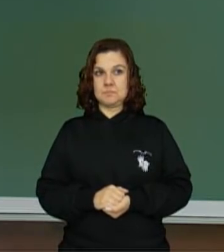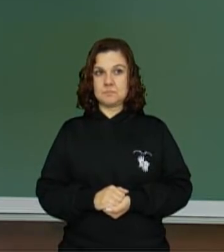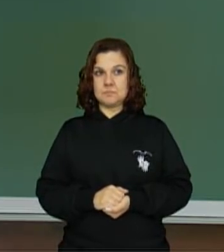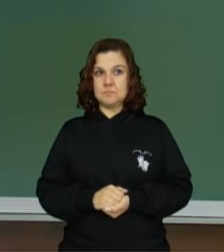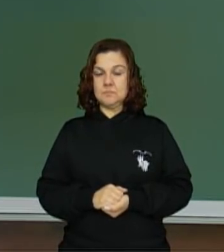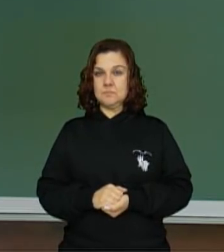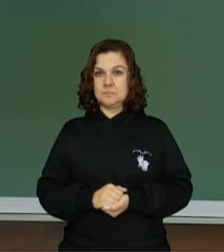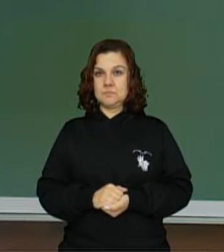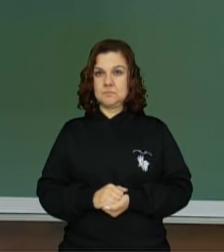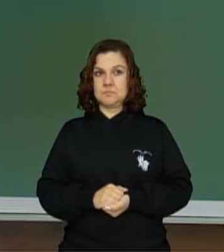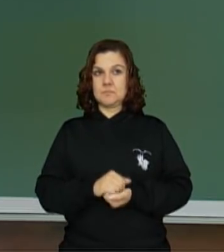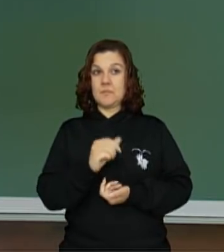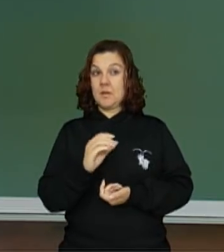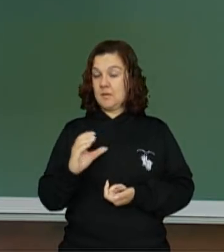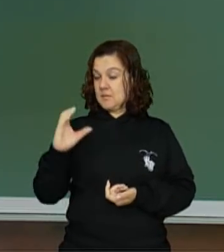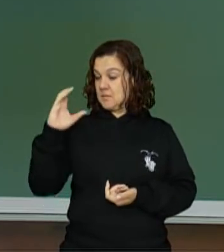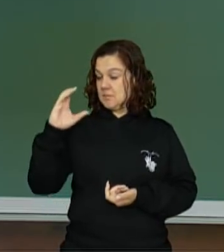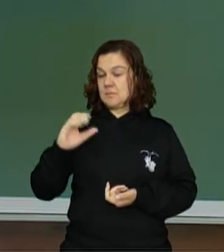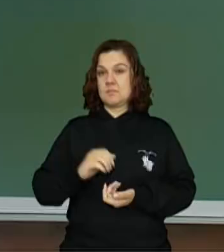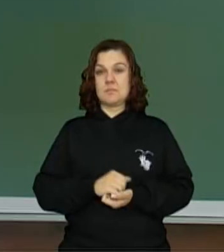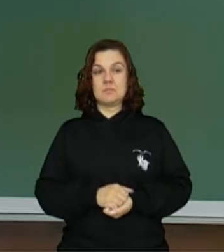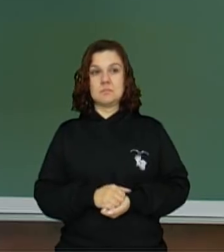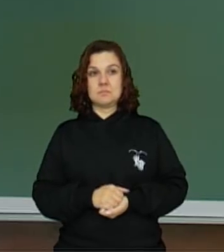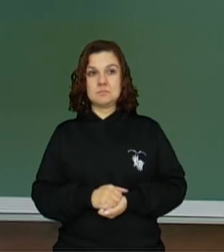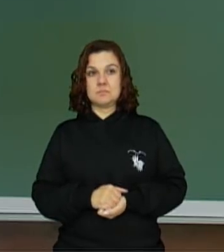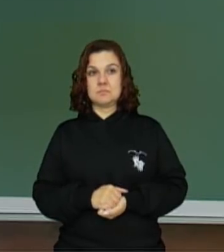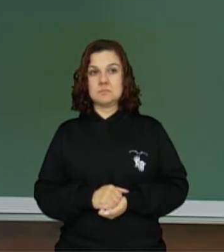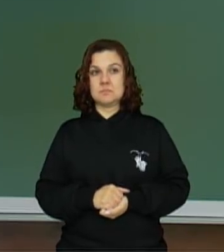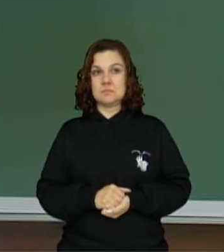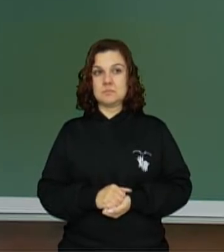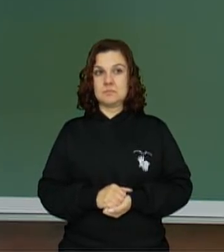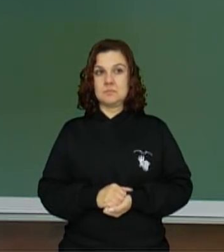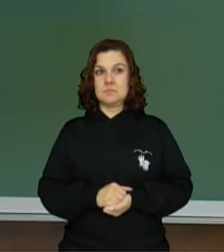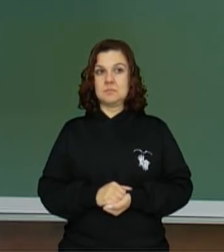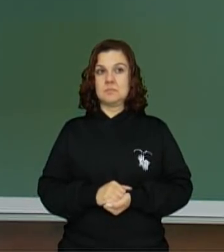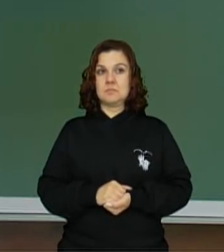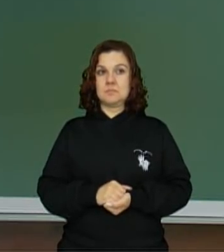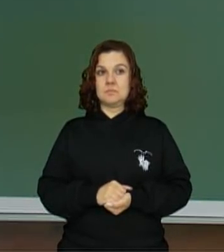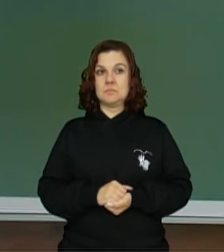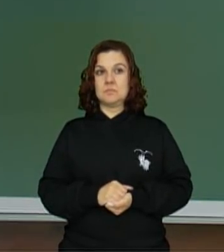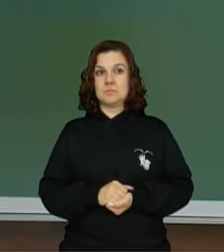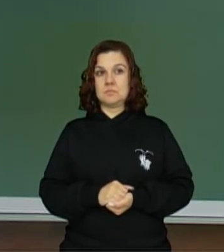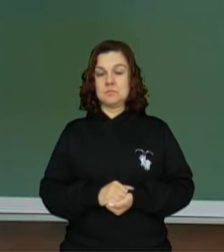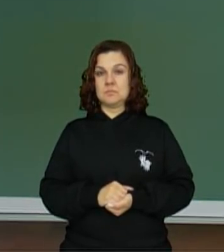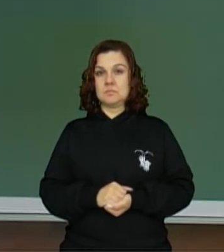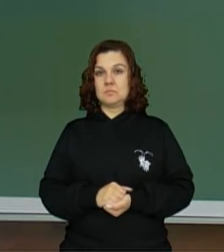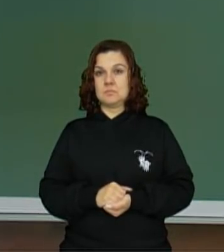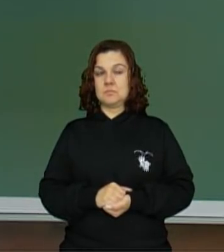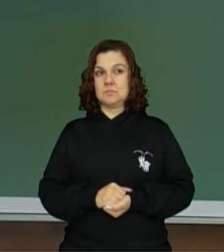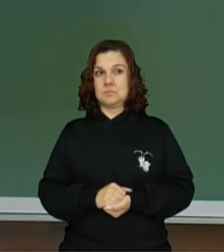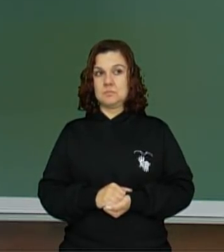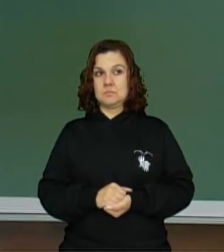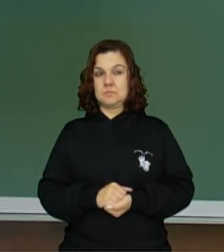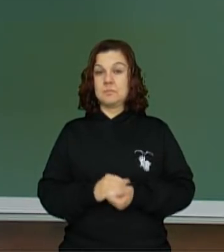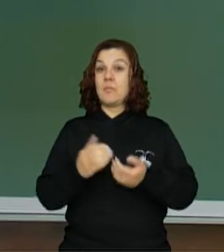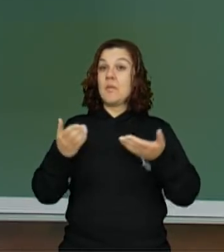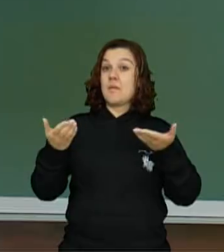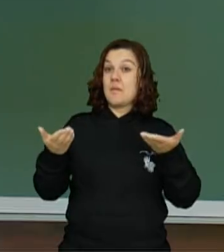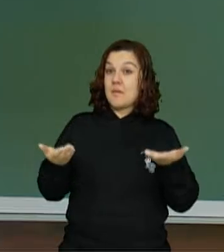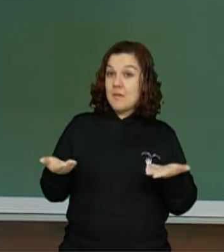merecida aos desordeiros. Letra C, devemos ser fiéis aos cumprimentos do